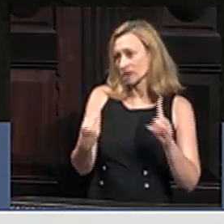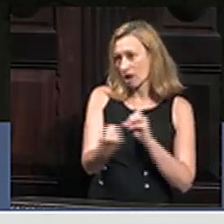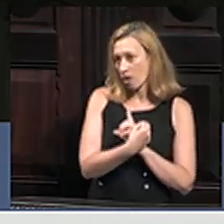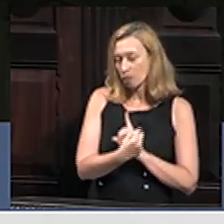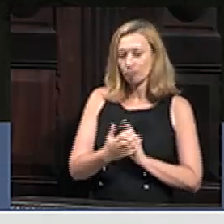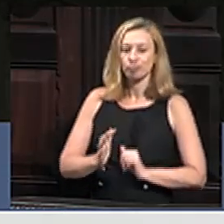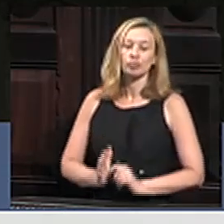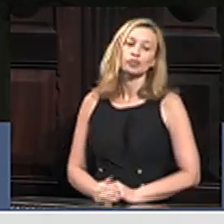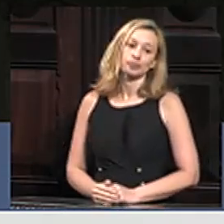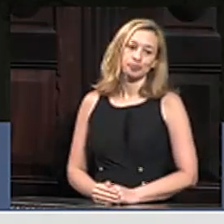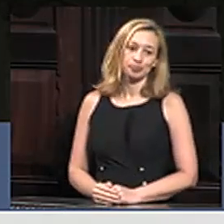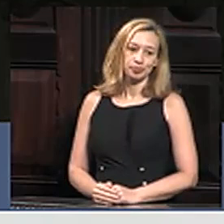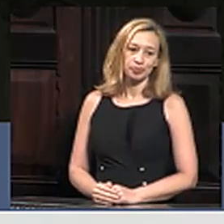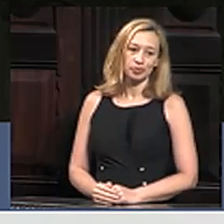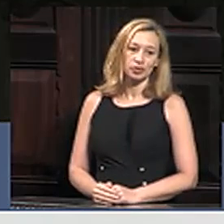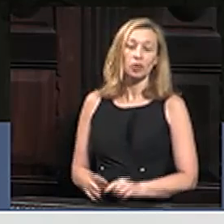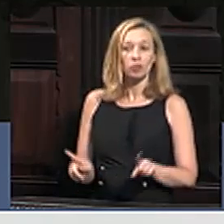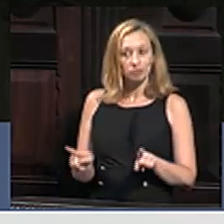Como também